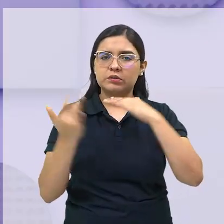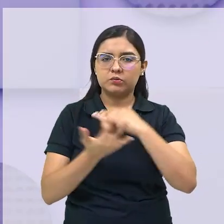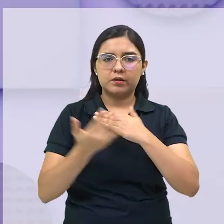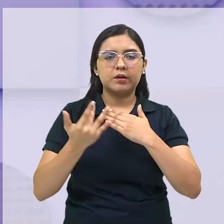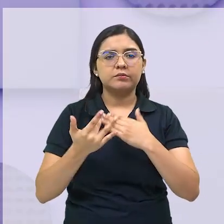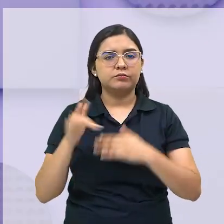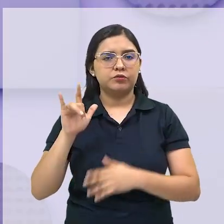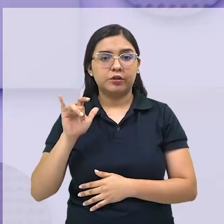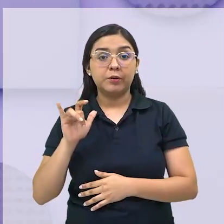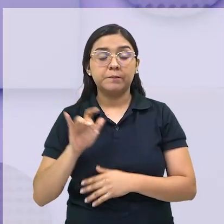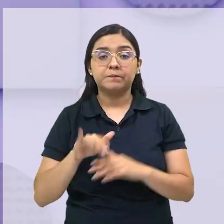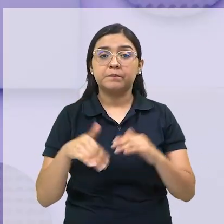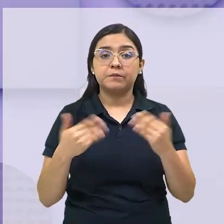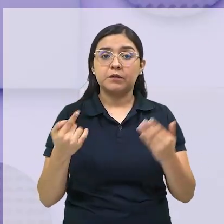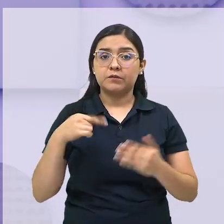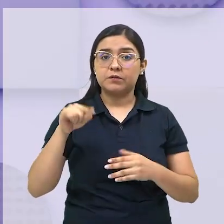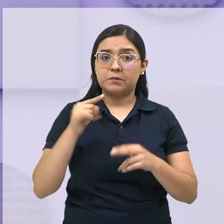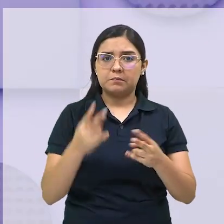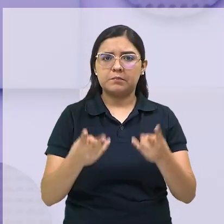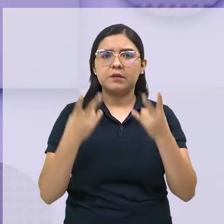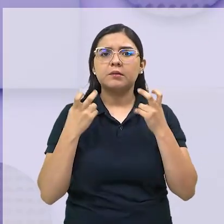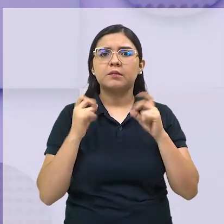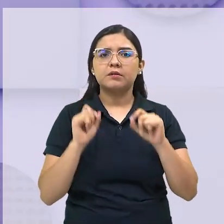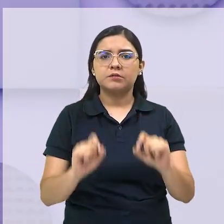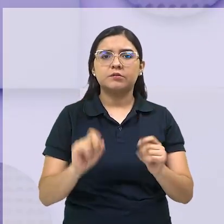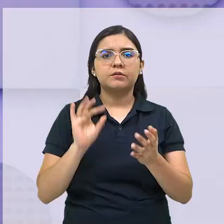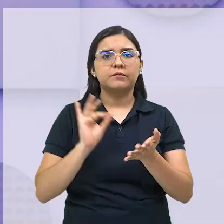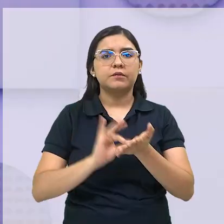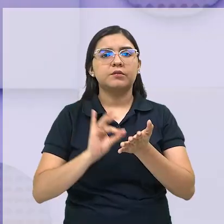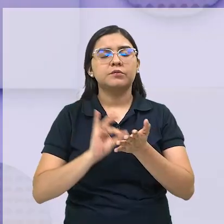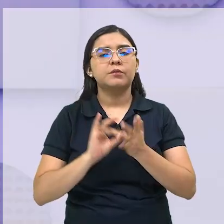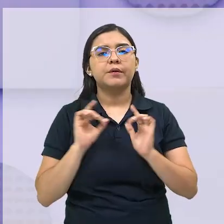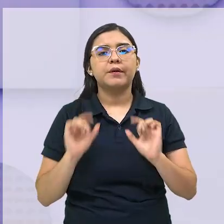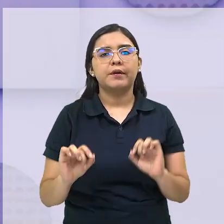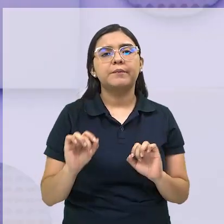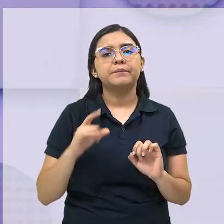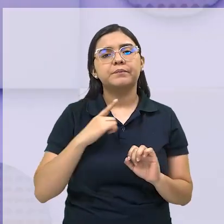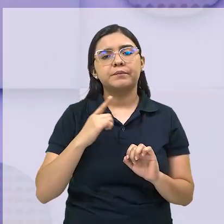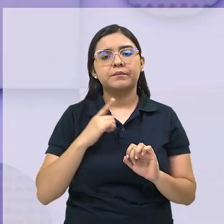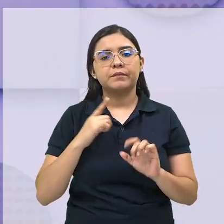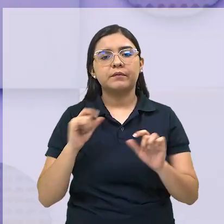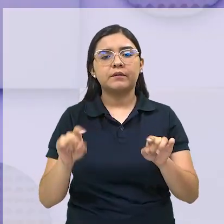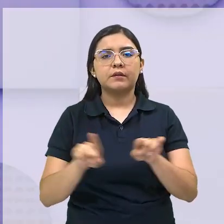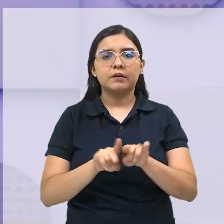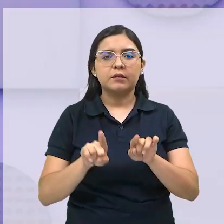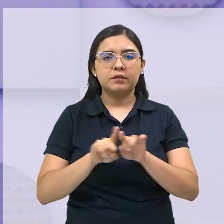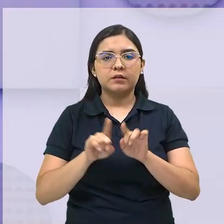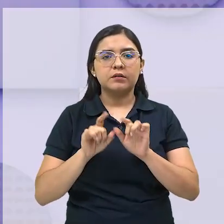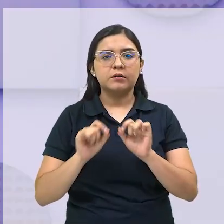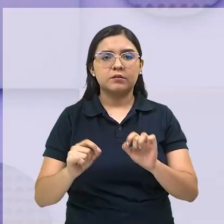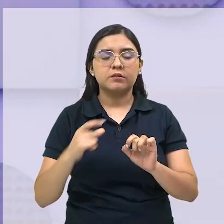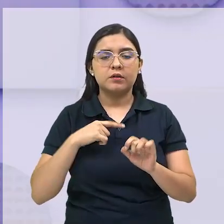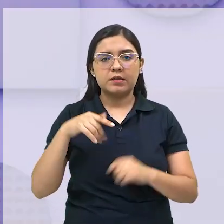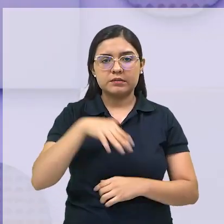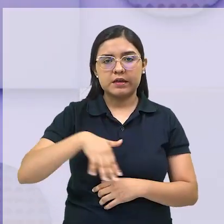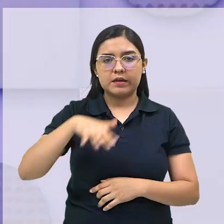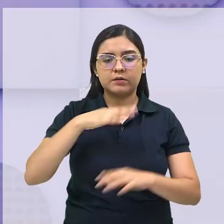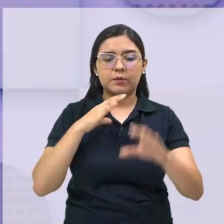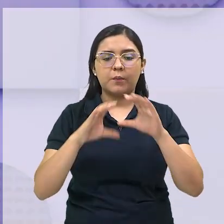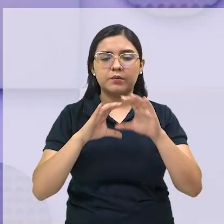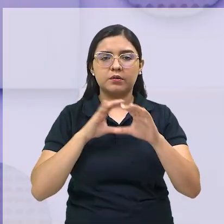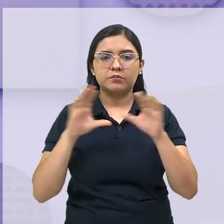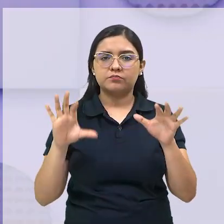Então, você está percebendo que, na verdade, nós estamos numa encruzilhada